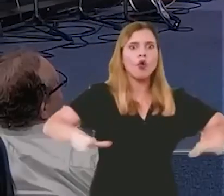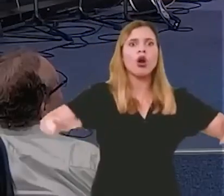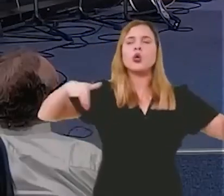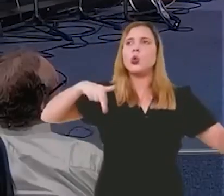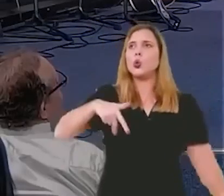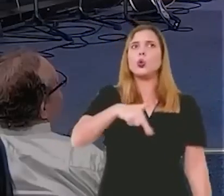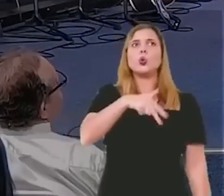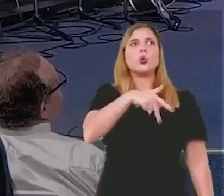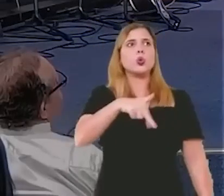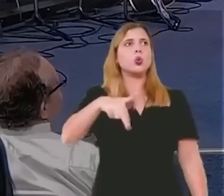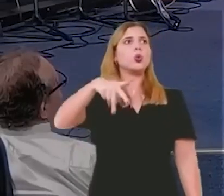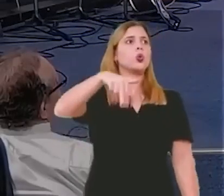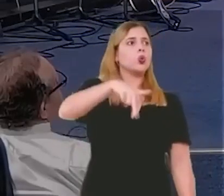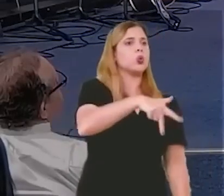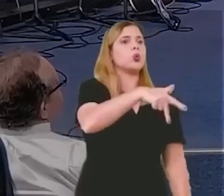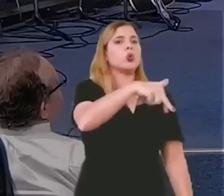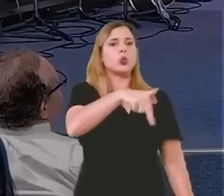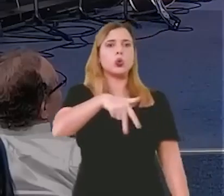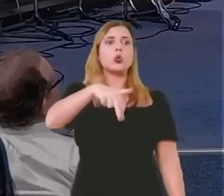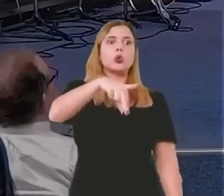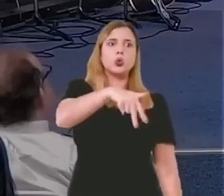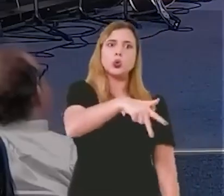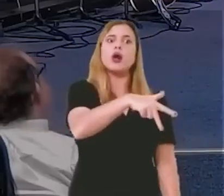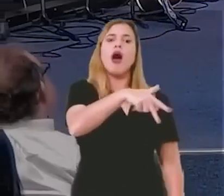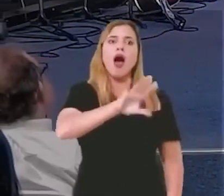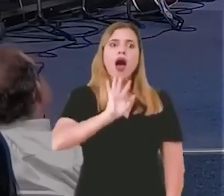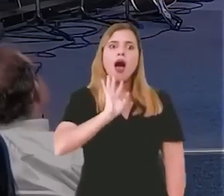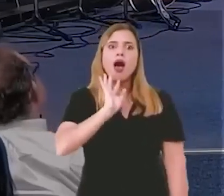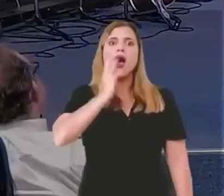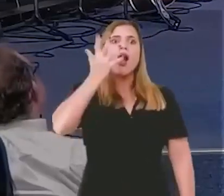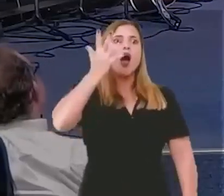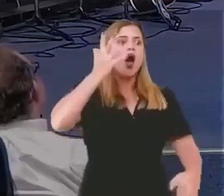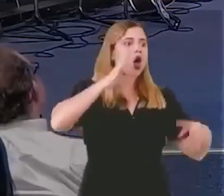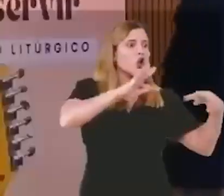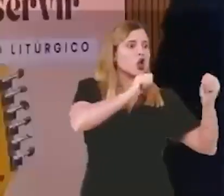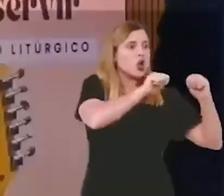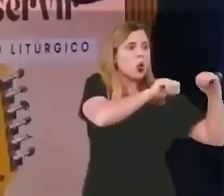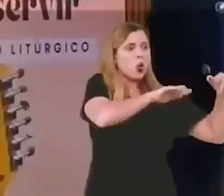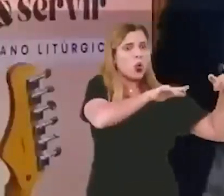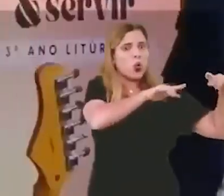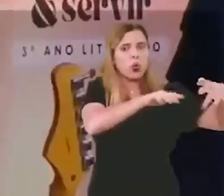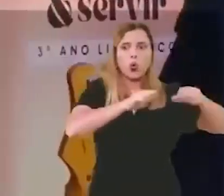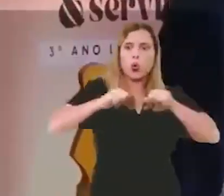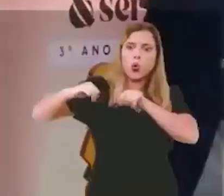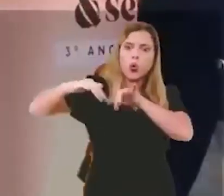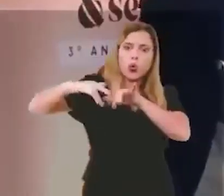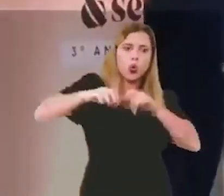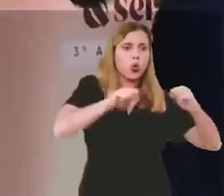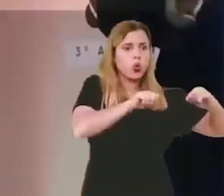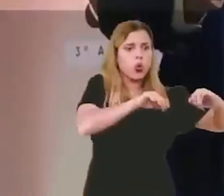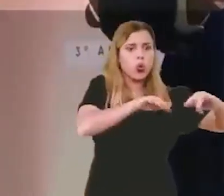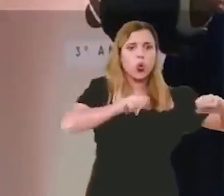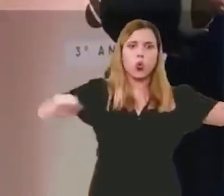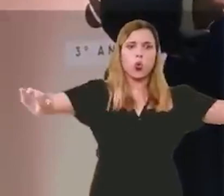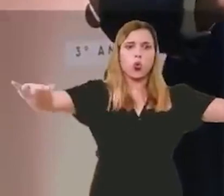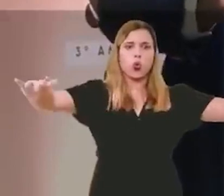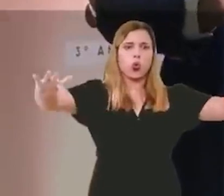fariseus estão lá, que os saduceus estão lá, e de repente toda a multidão começa a cogitar algo,